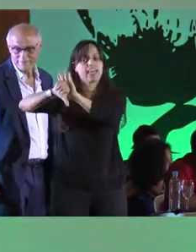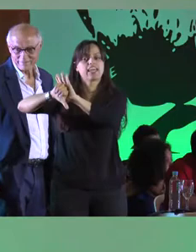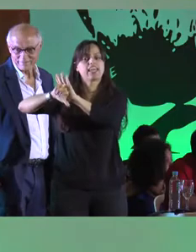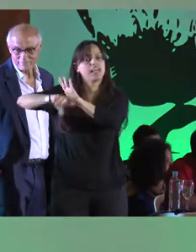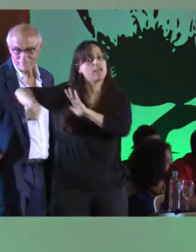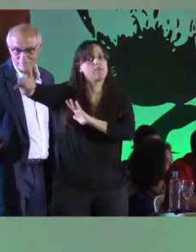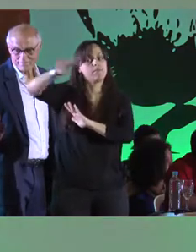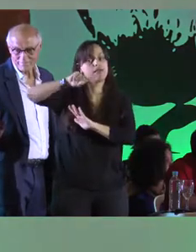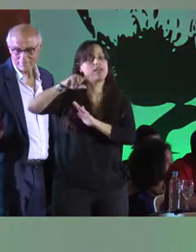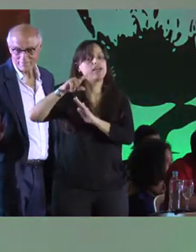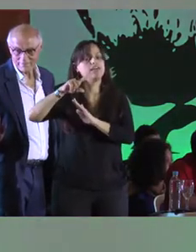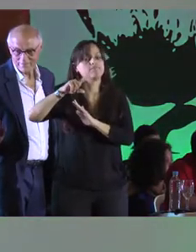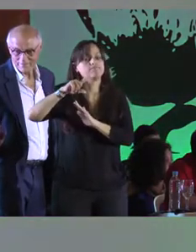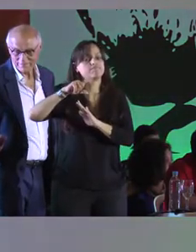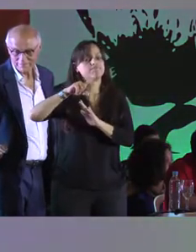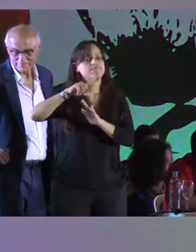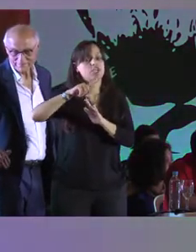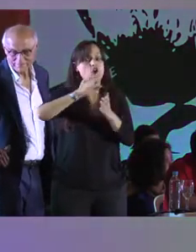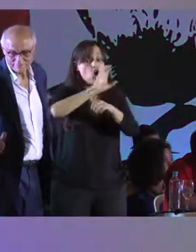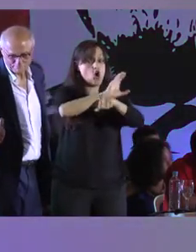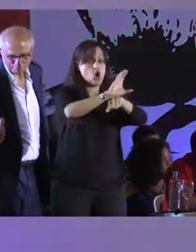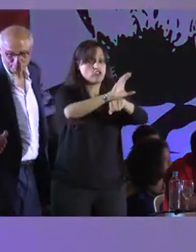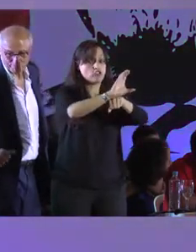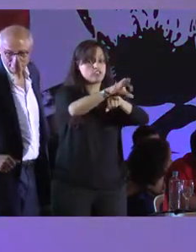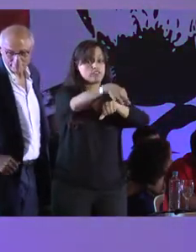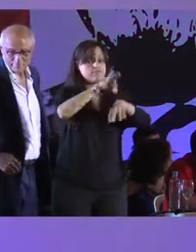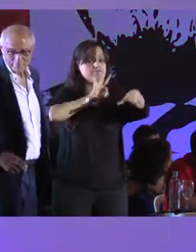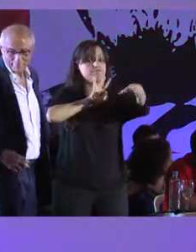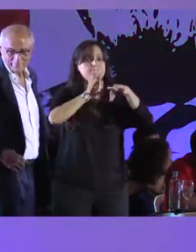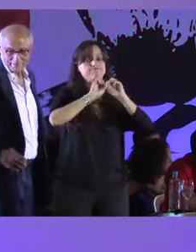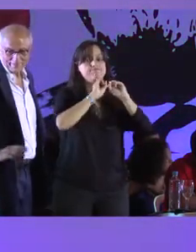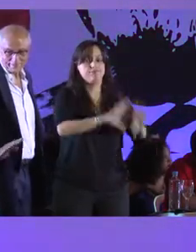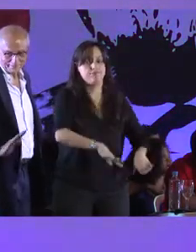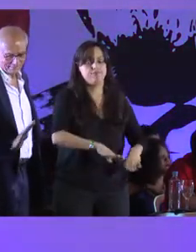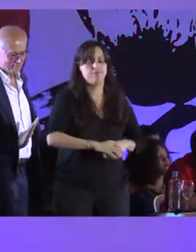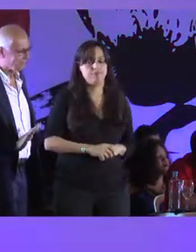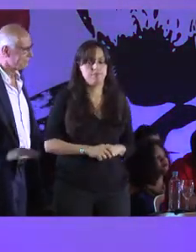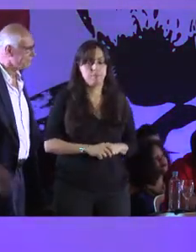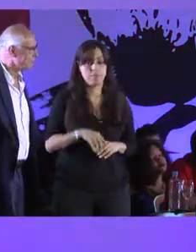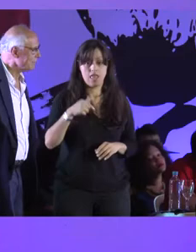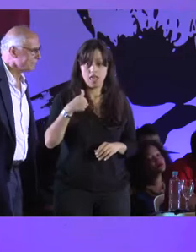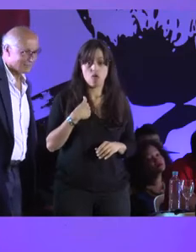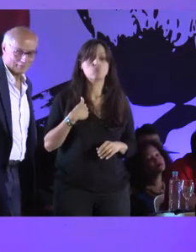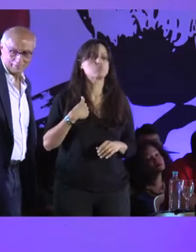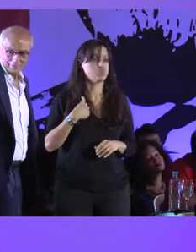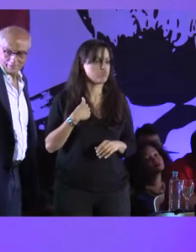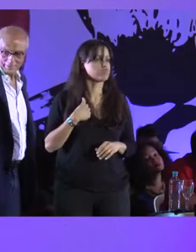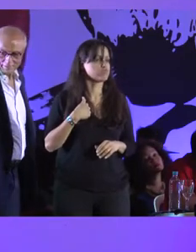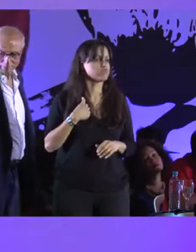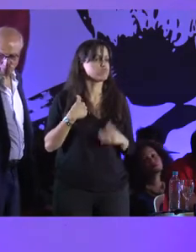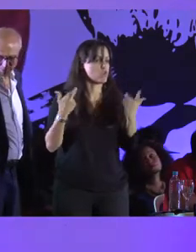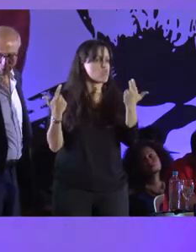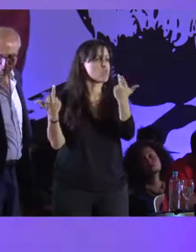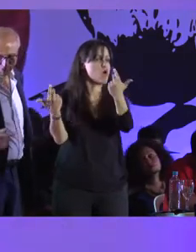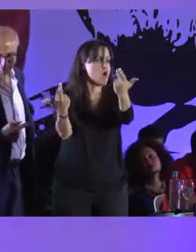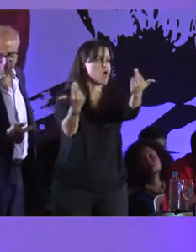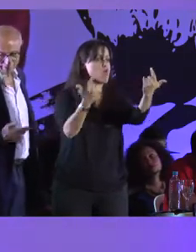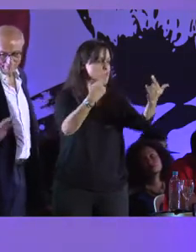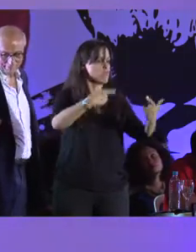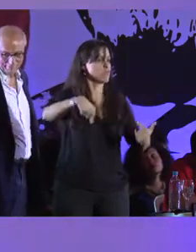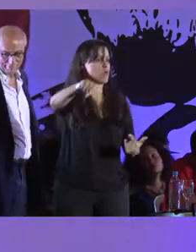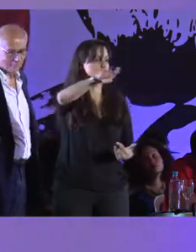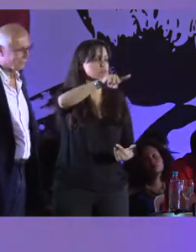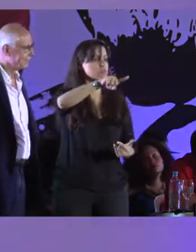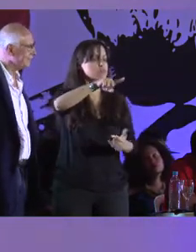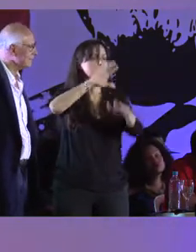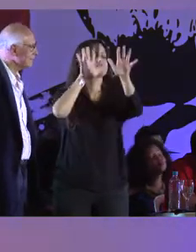nossa Constituição. E eu estarei de vocês, com cabeça erguida, na rua desse país, dizendo para vocês: